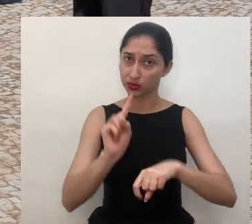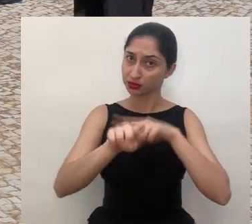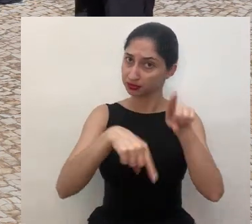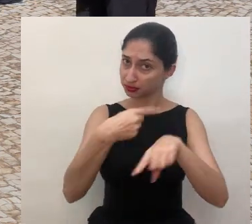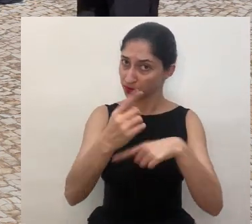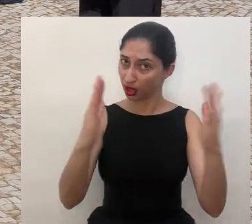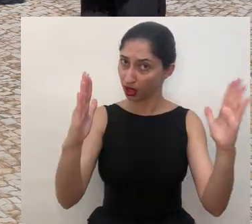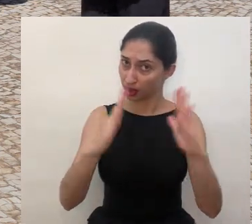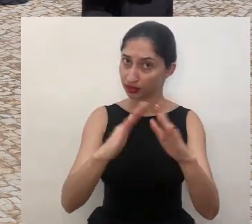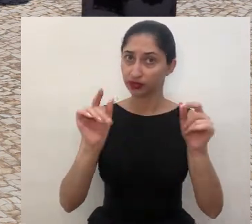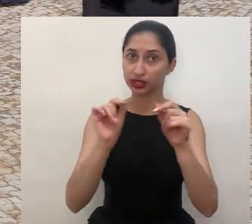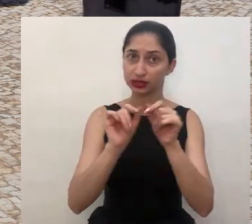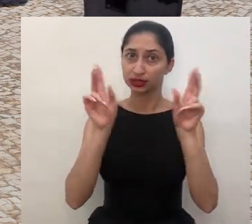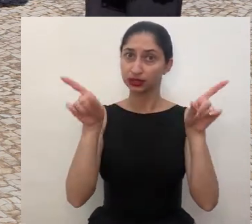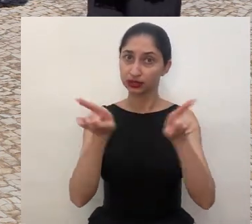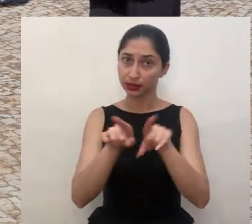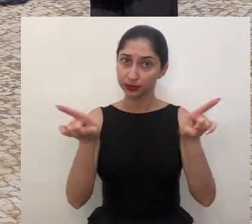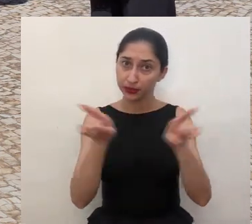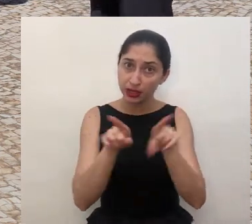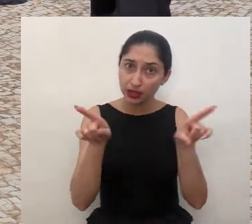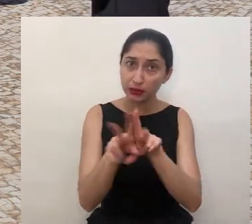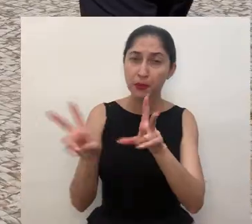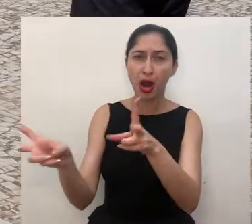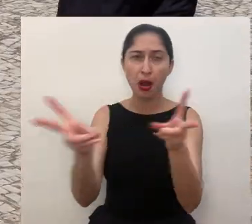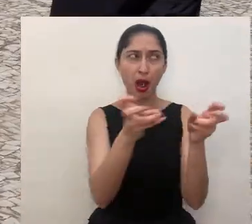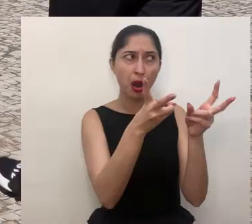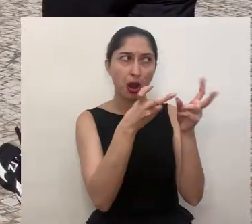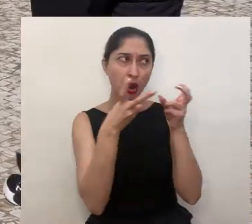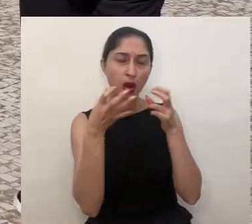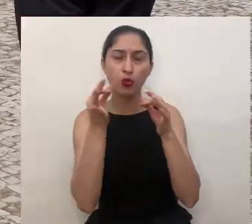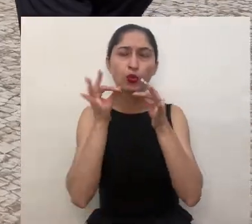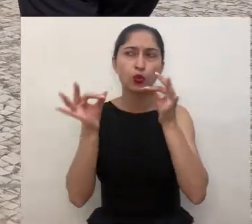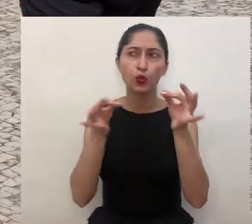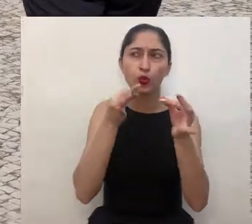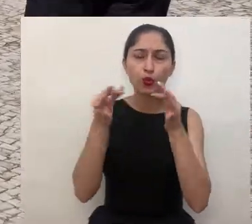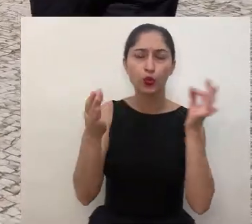de explorar e observar os sons do seu redor.